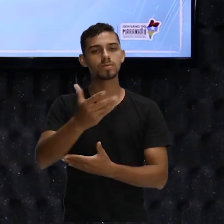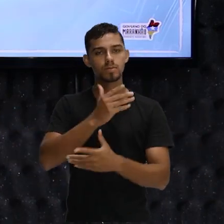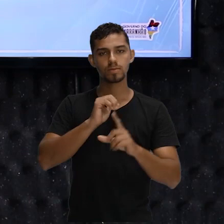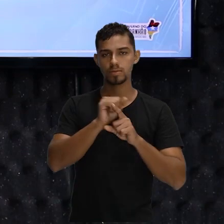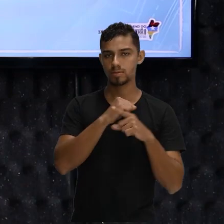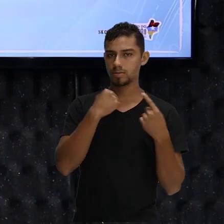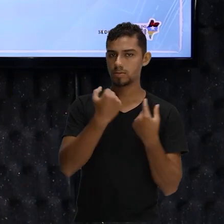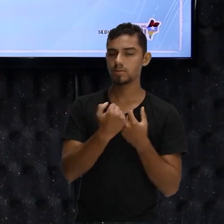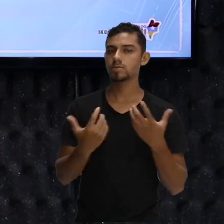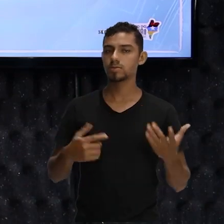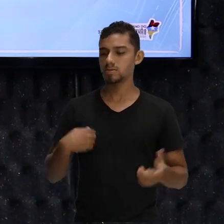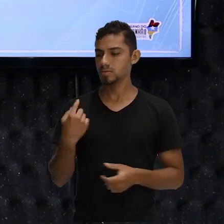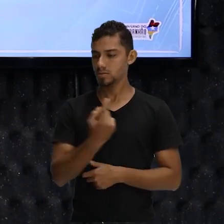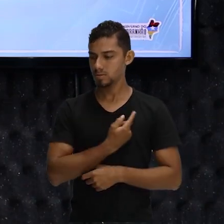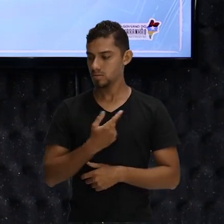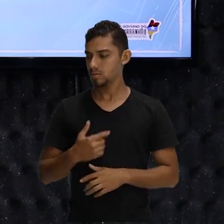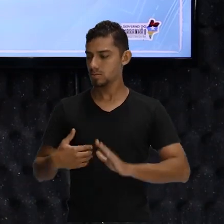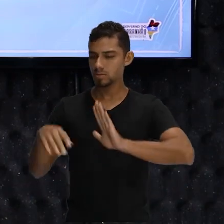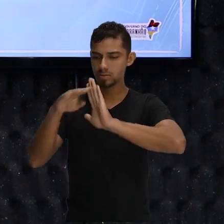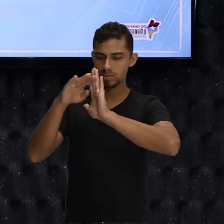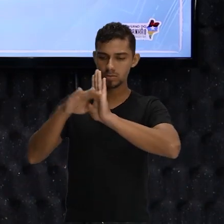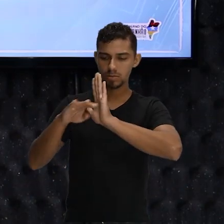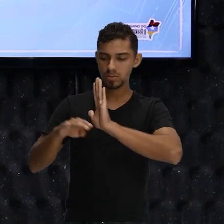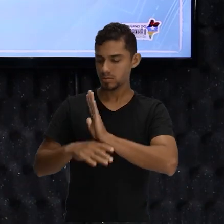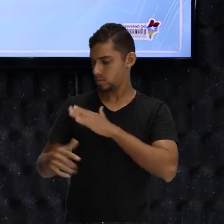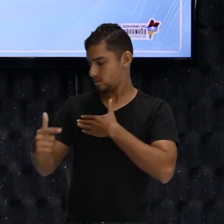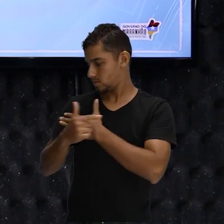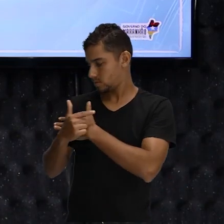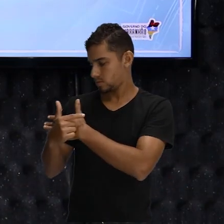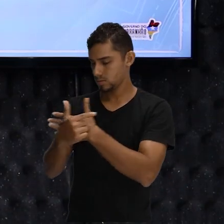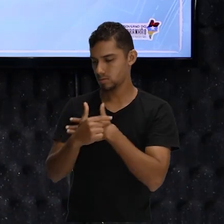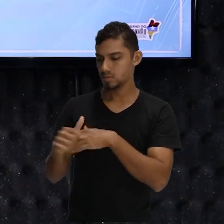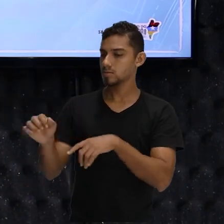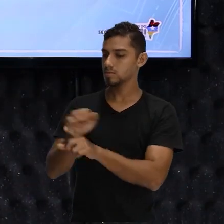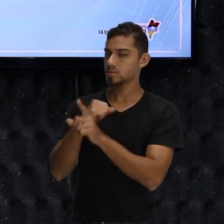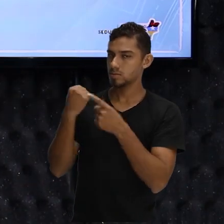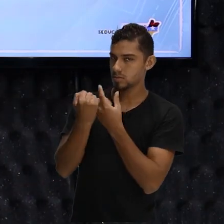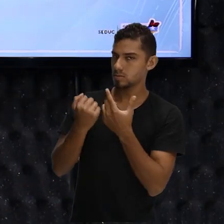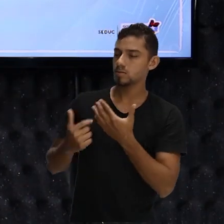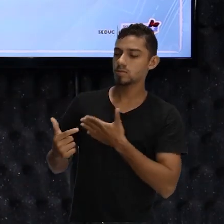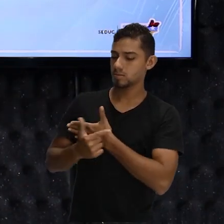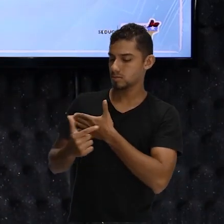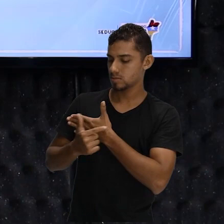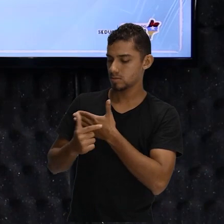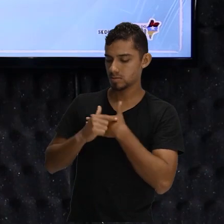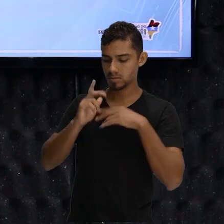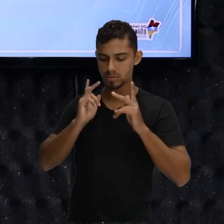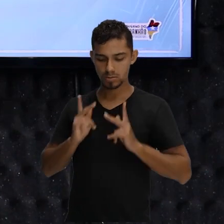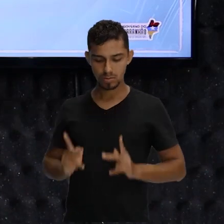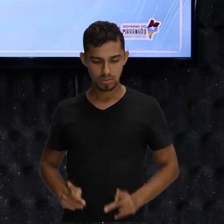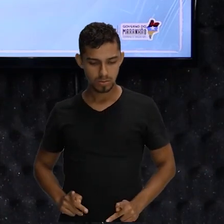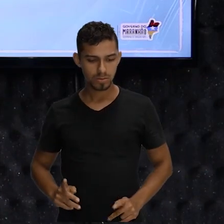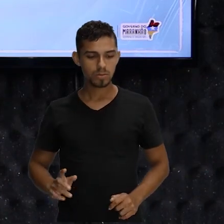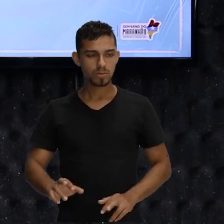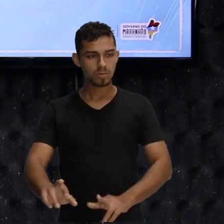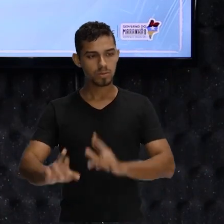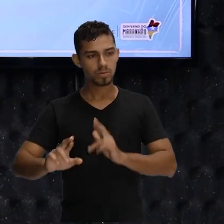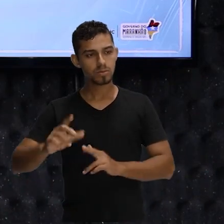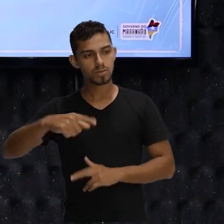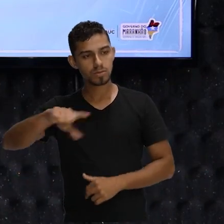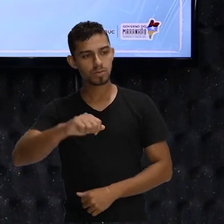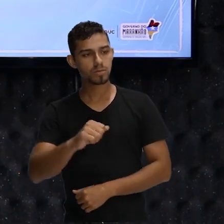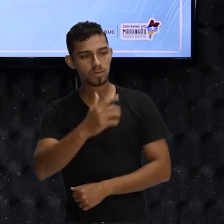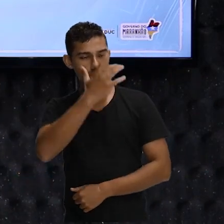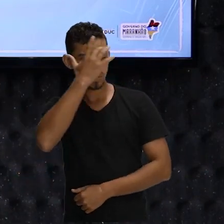relacional, que a gente estabelece os papéis sociais, as funções, os comportamentos que esperamos de